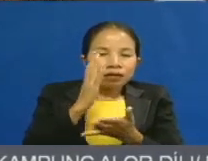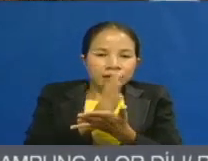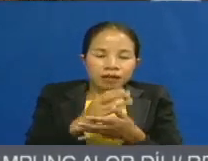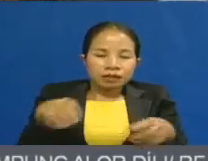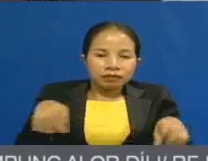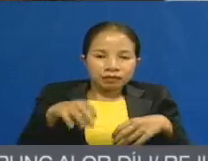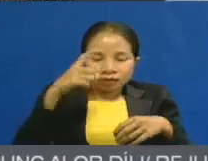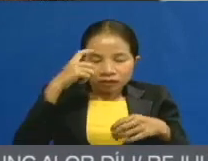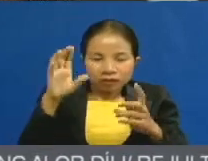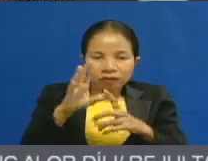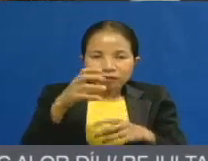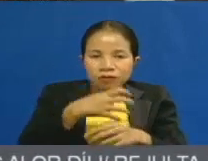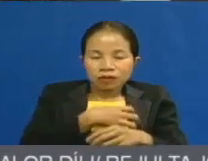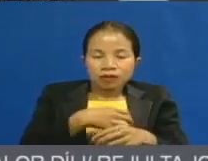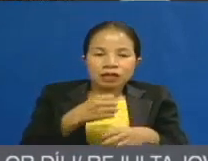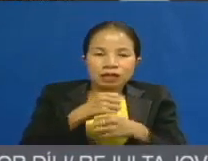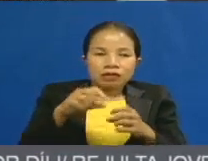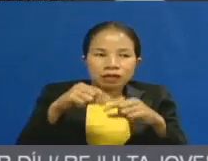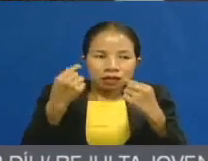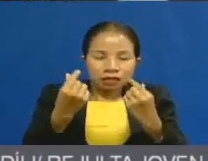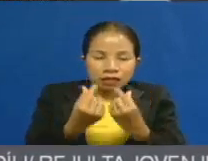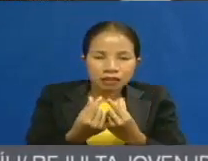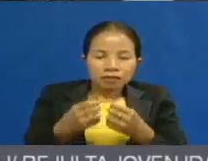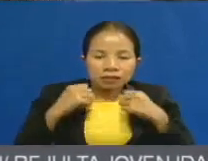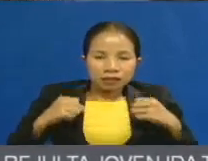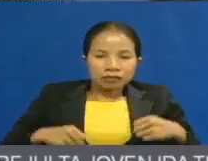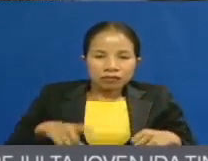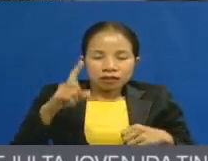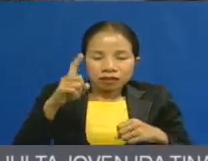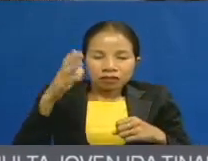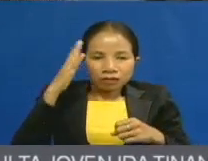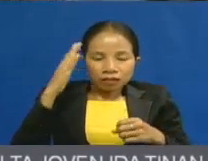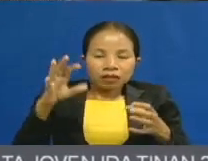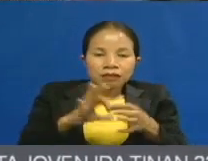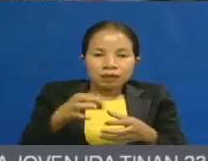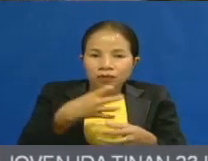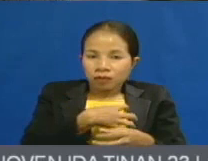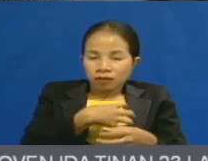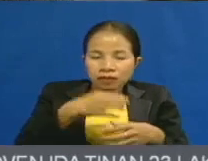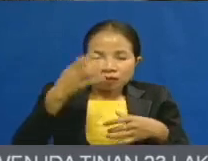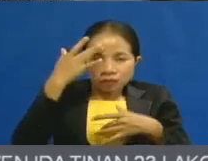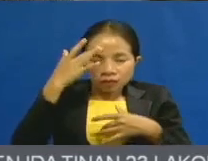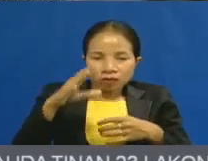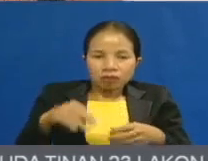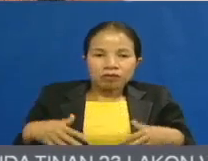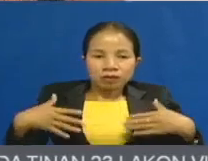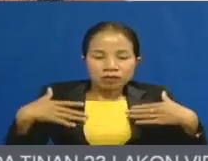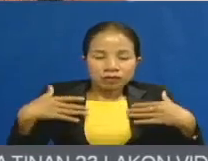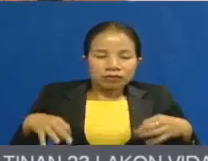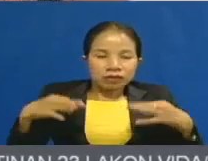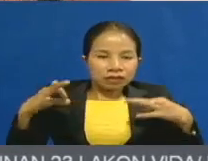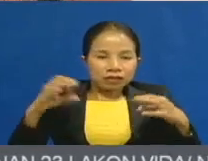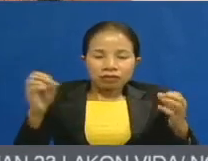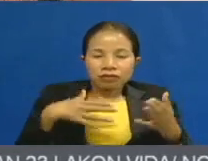Tambane, comando penitele criou na equipa superior saúde ida, rodi identifica membro polícia de Bemoras, no condição físico la